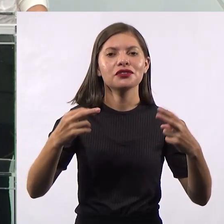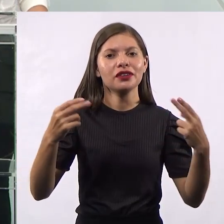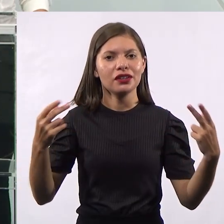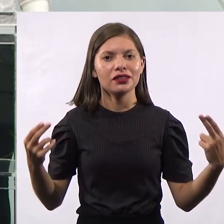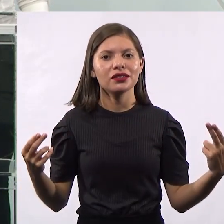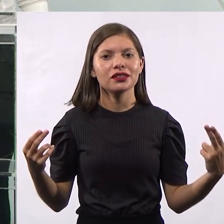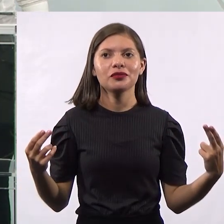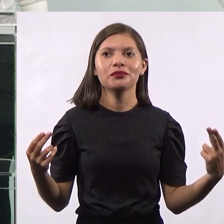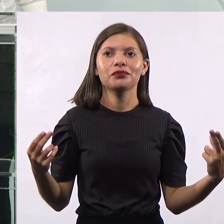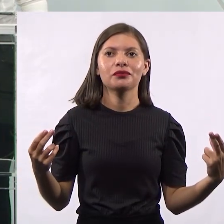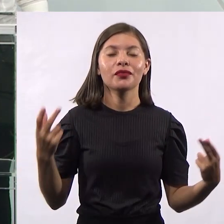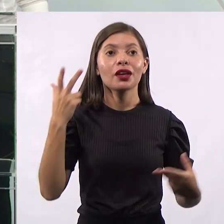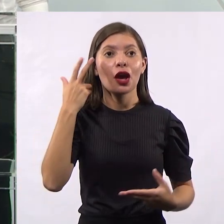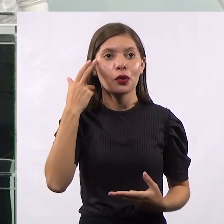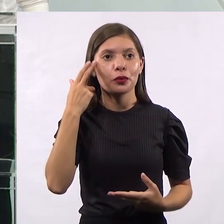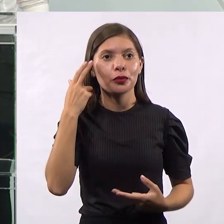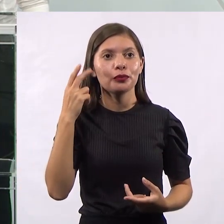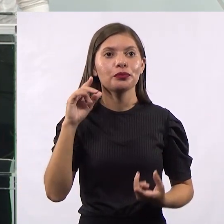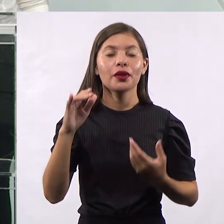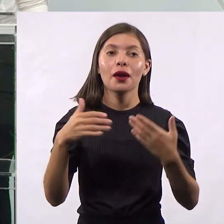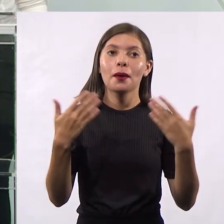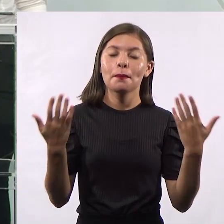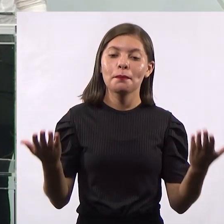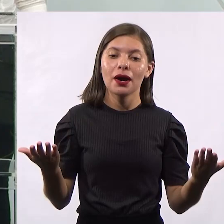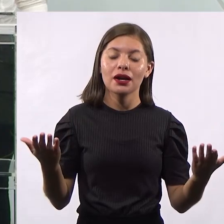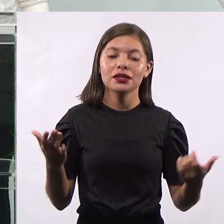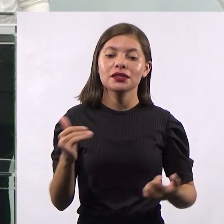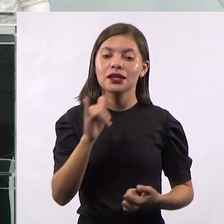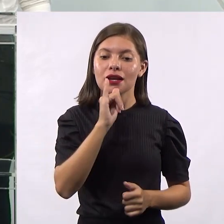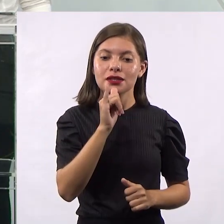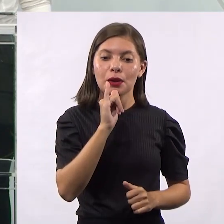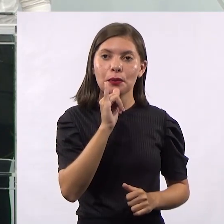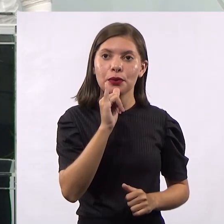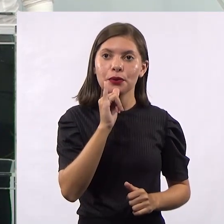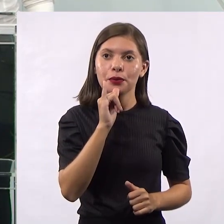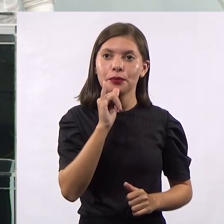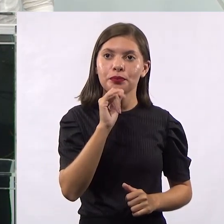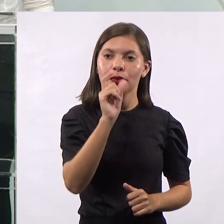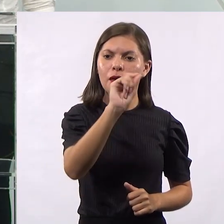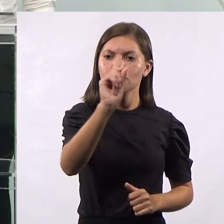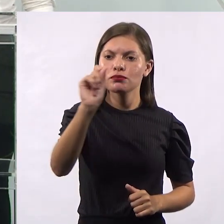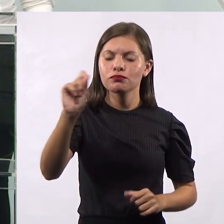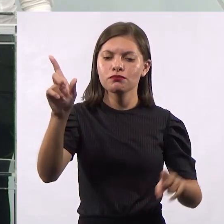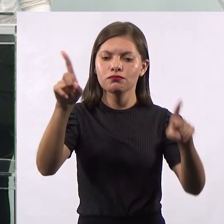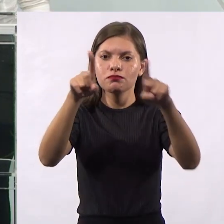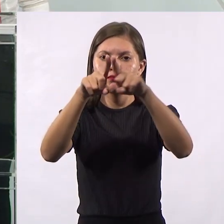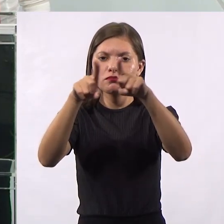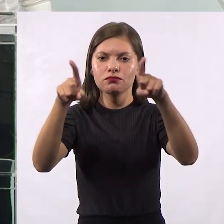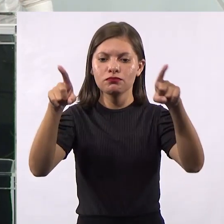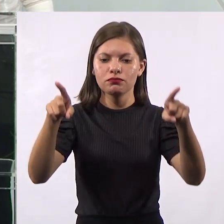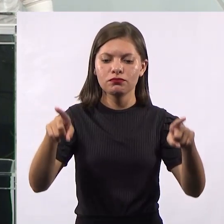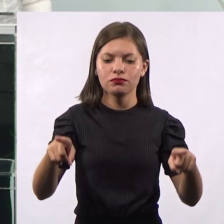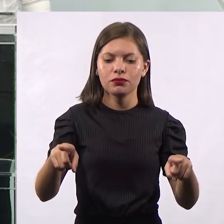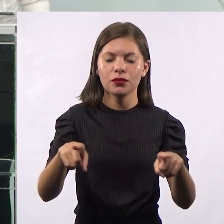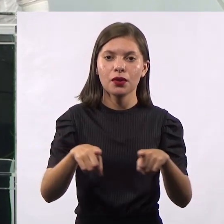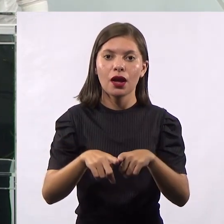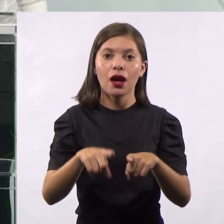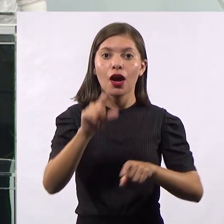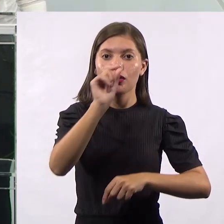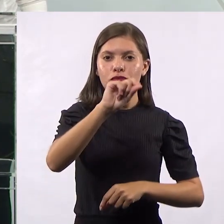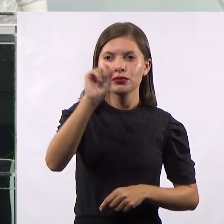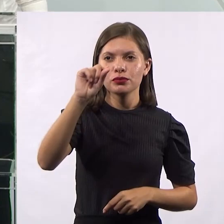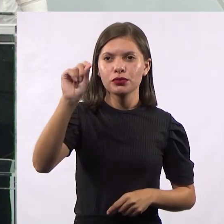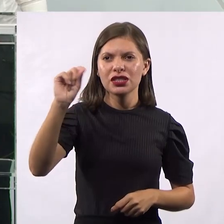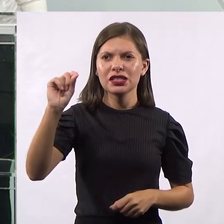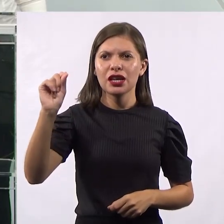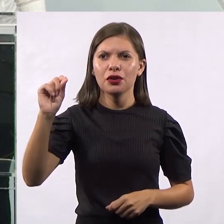repartição. Mas como professora também poderia dar o exemplo do pincel que a gente anota na lousa. E muitas